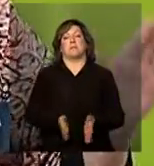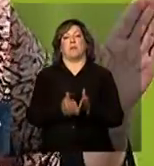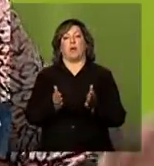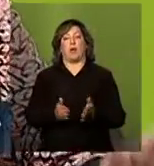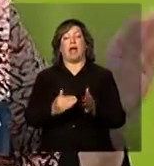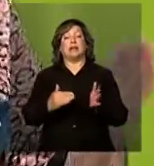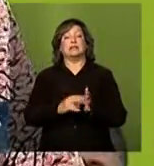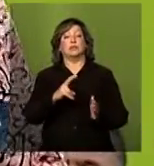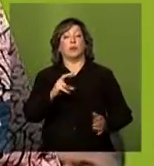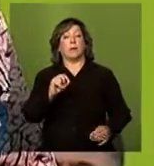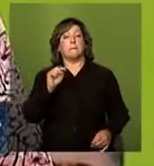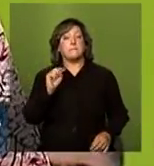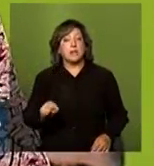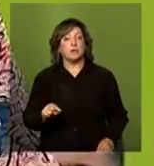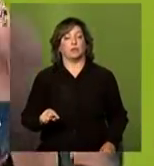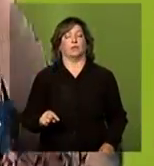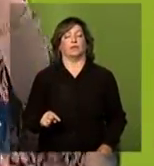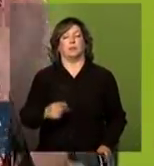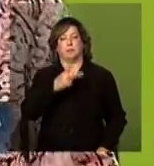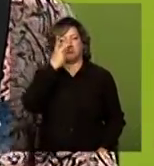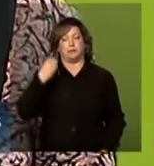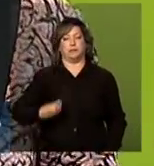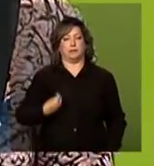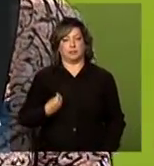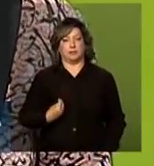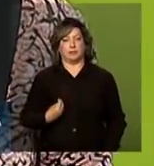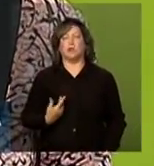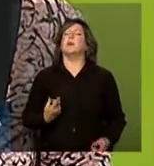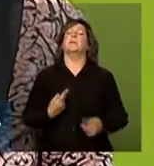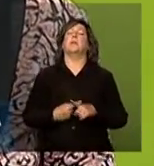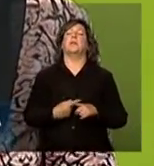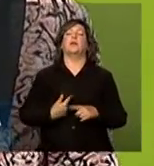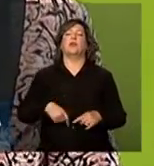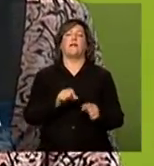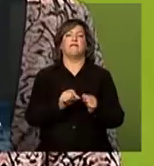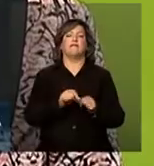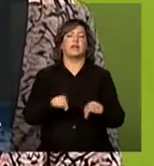até 50.000 E por que fazemos